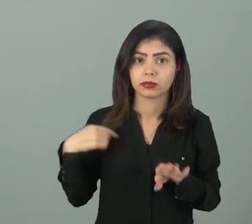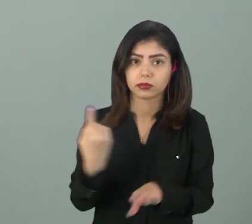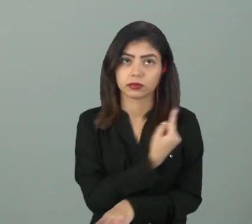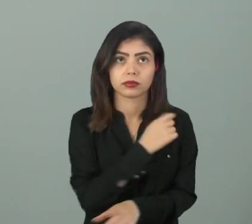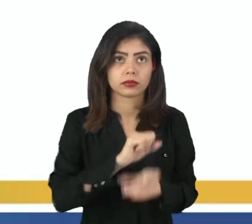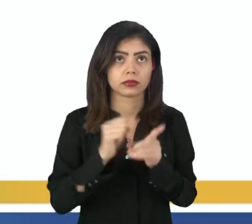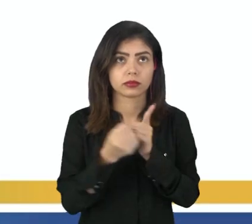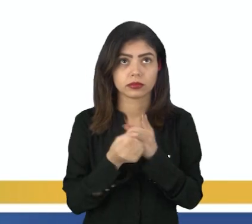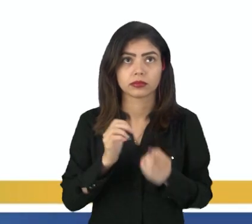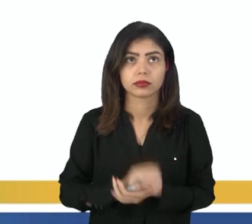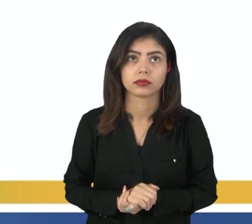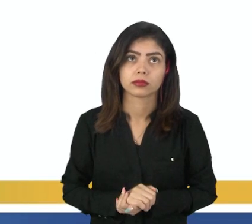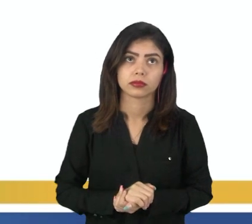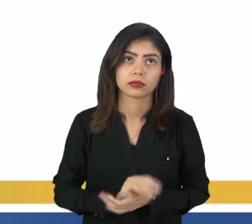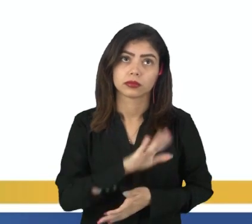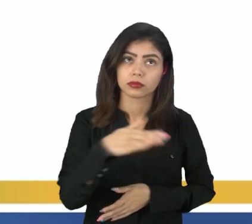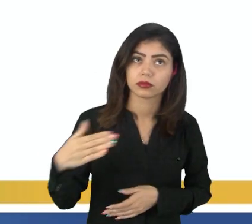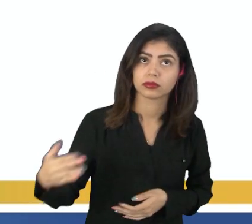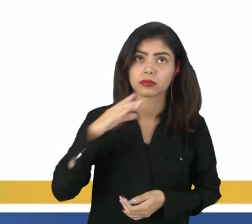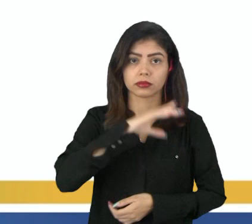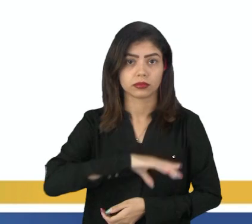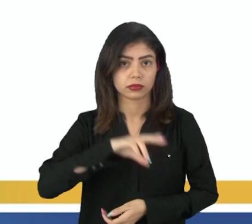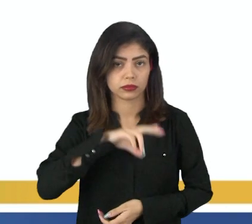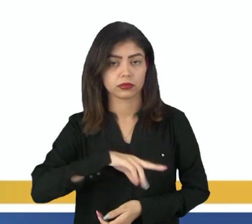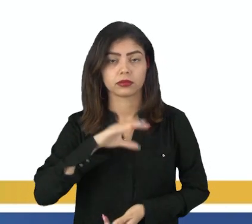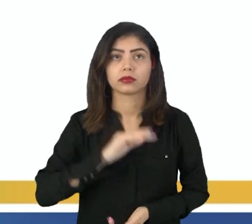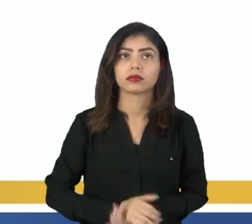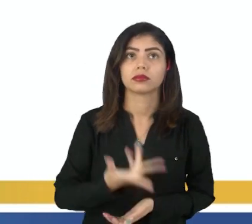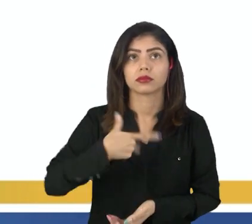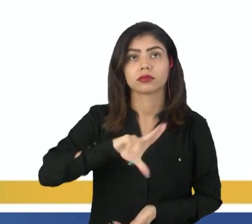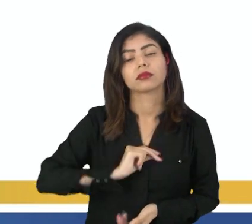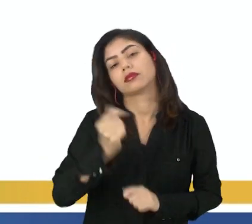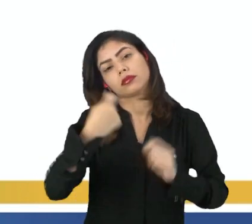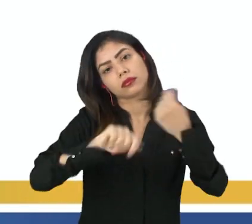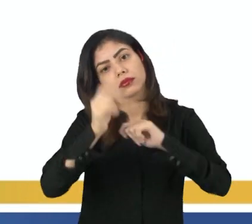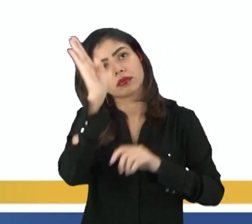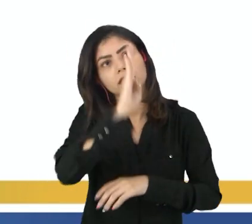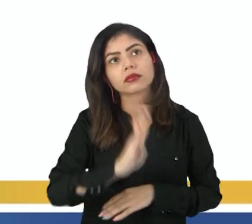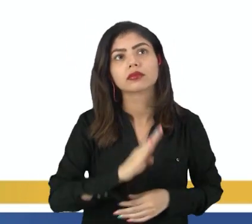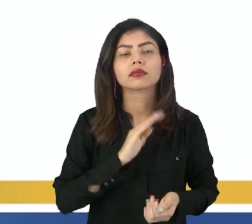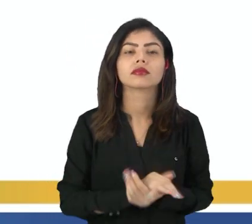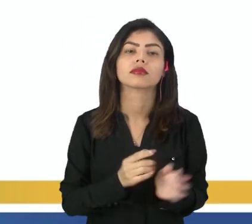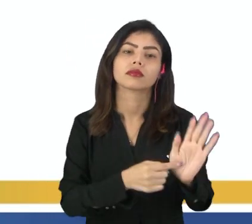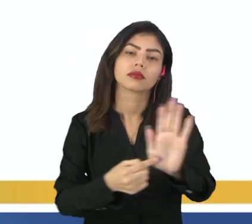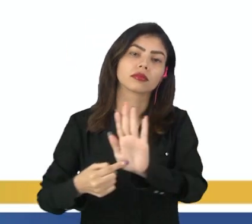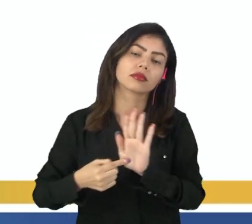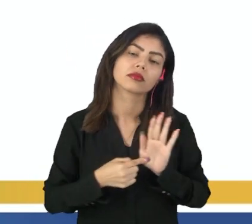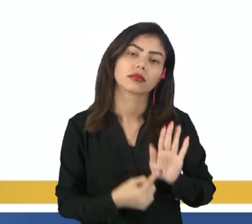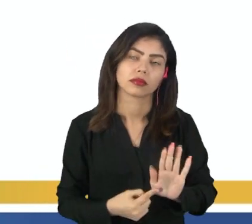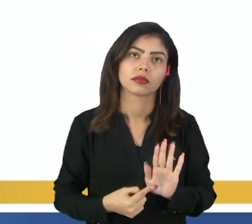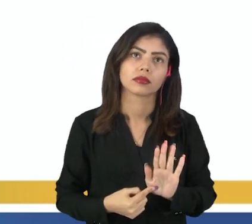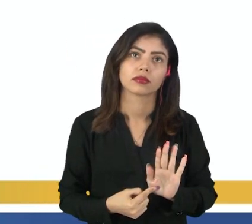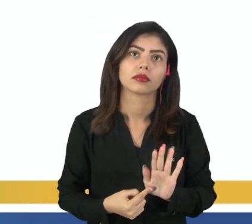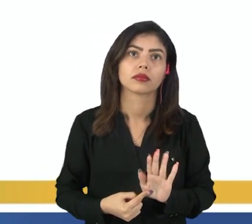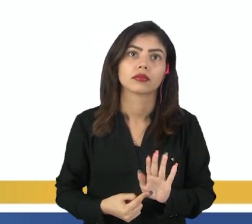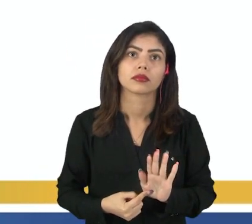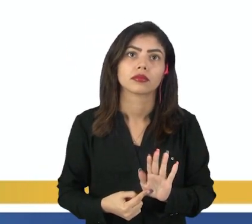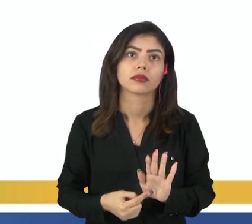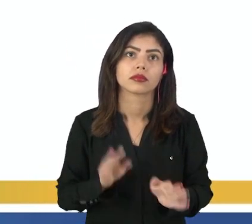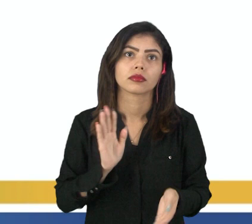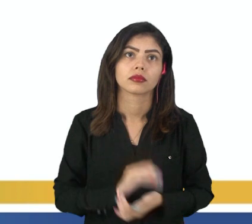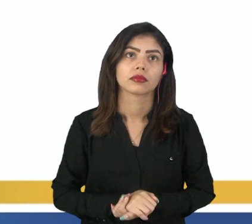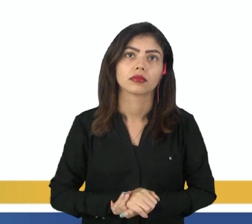nossa sociedade. Quanto à herança portuguesa na economia brasileira, como destacou o economista Celso Furtado